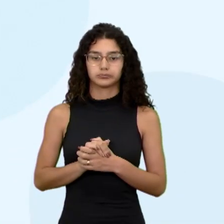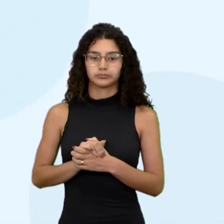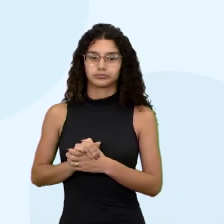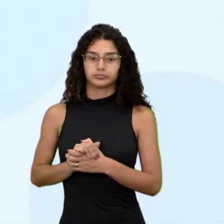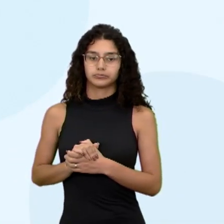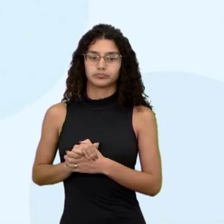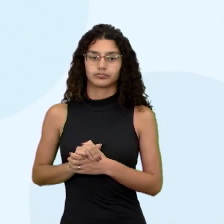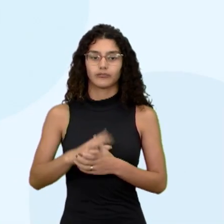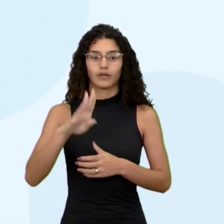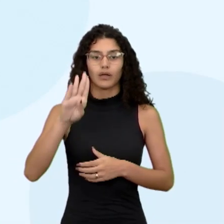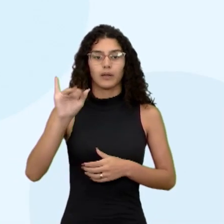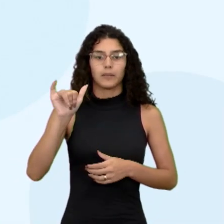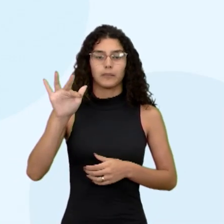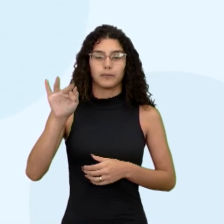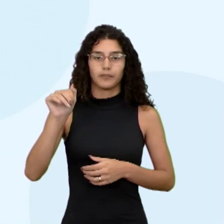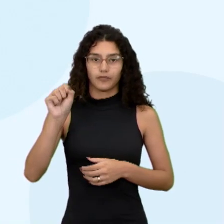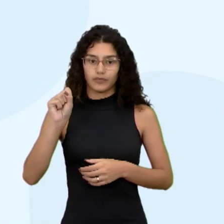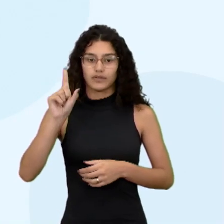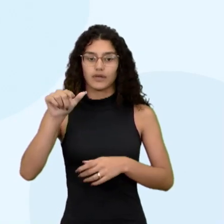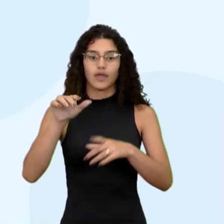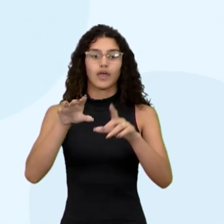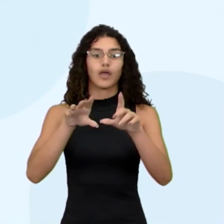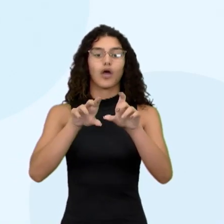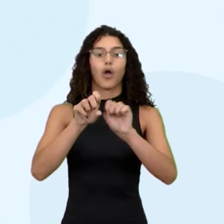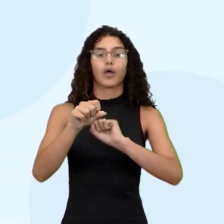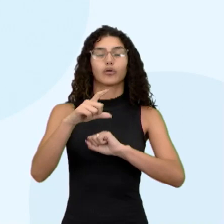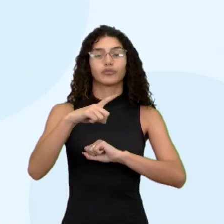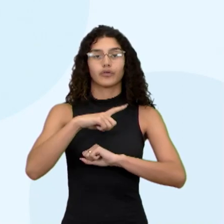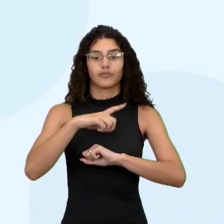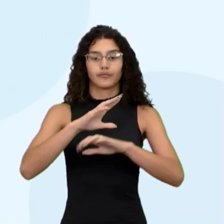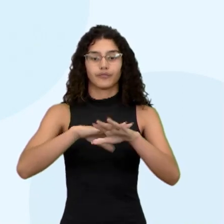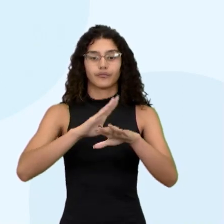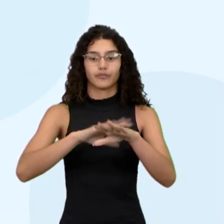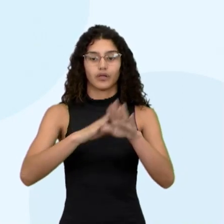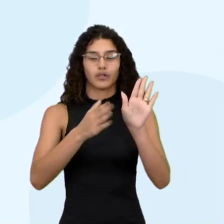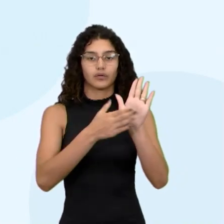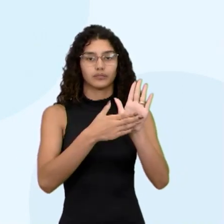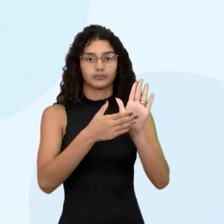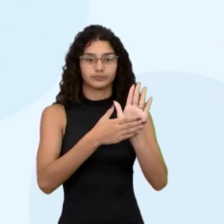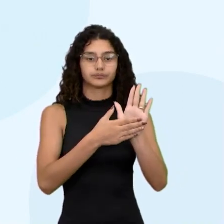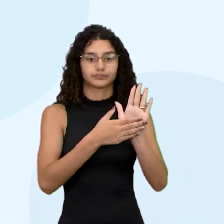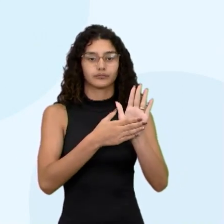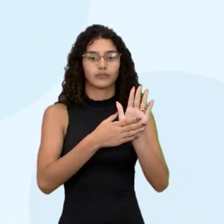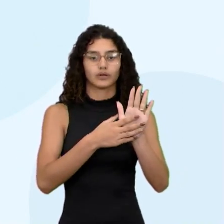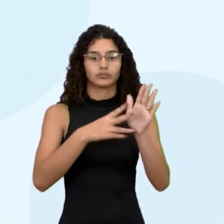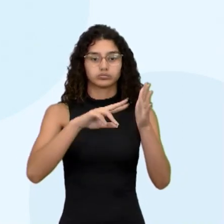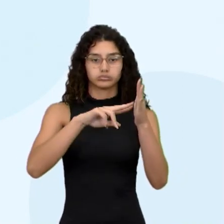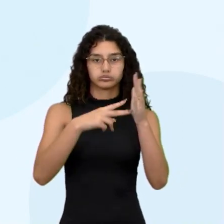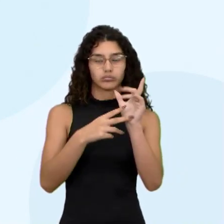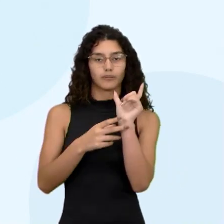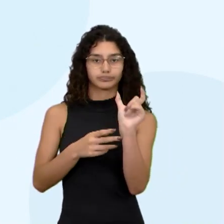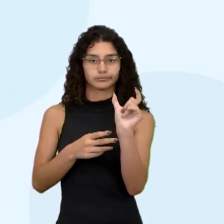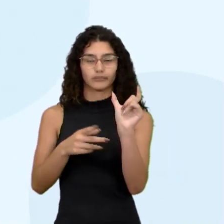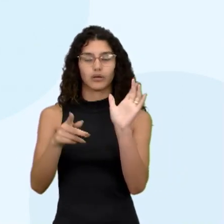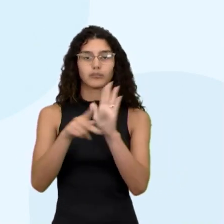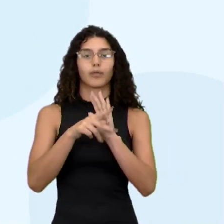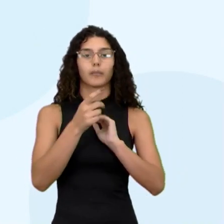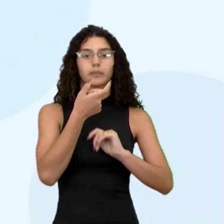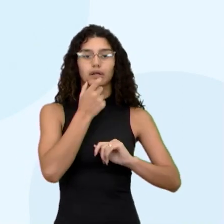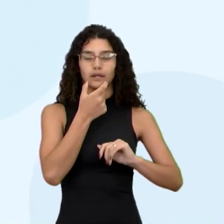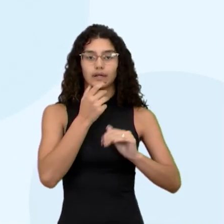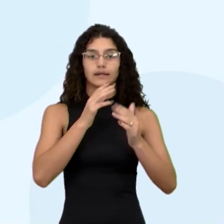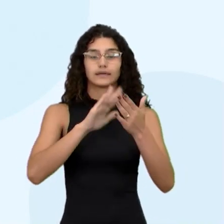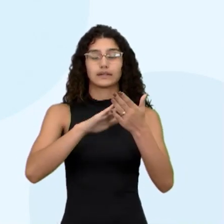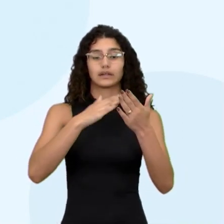gentileza. Bifes é uma abreviação aí de formação ferrífera bandada, né? Essa sigla aí é uma sigla em inglês, né, que